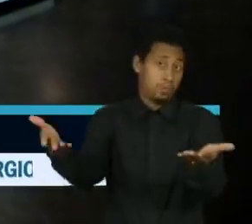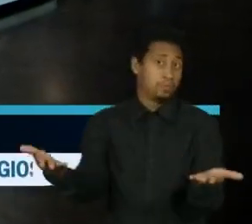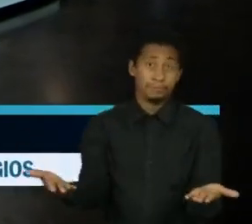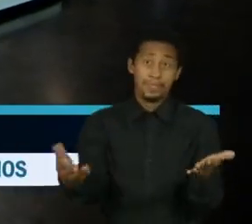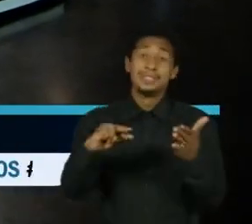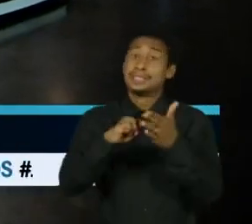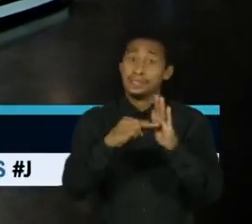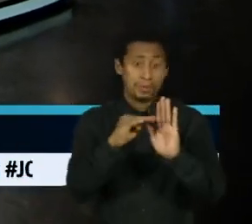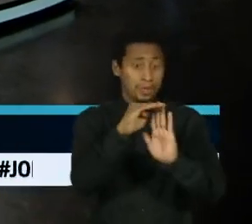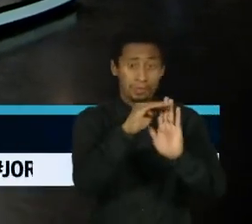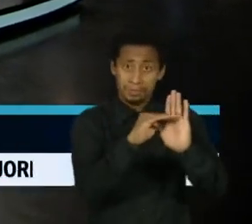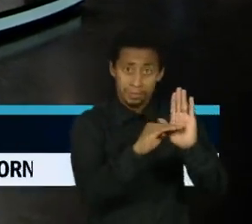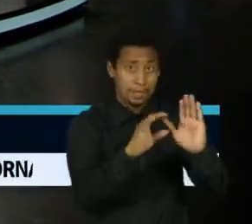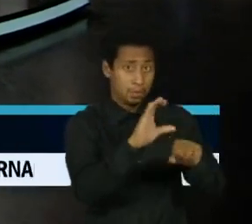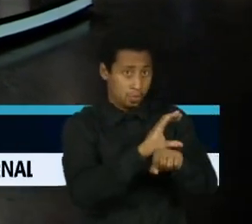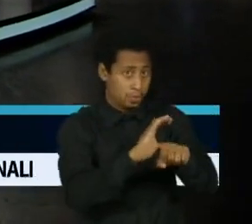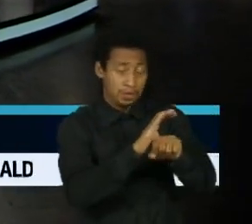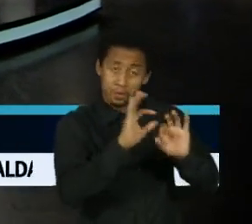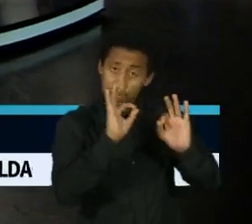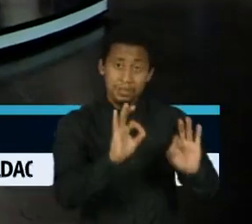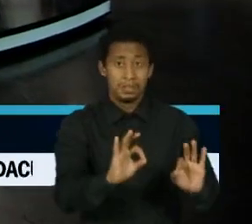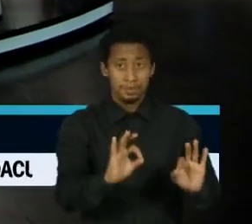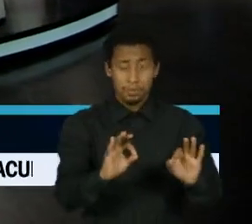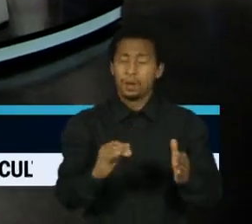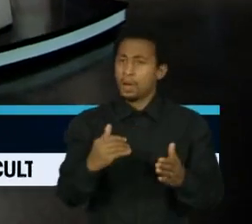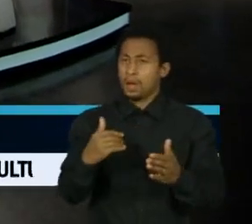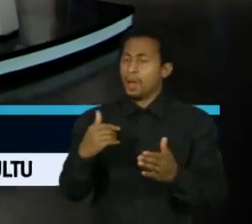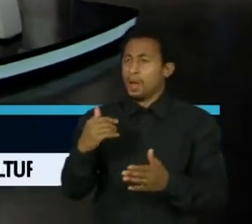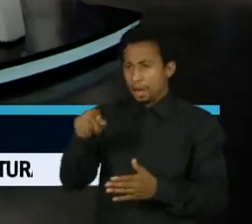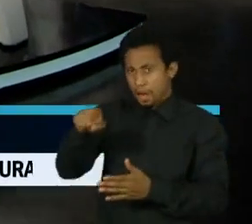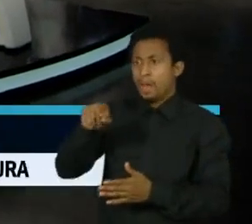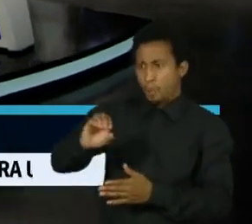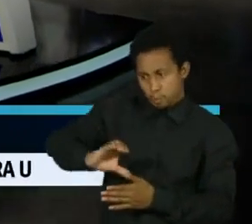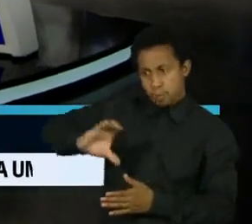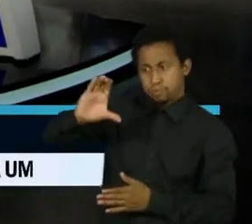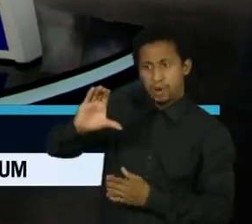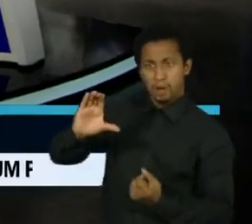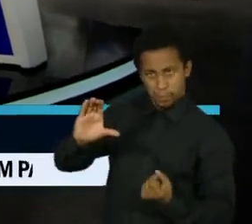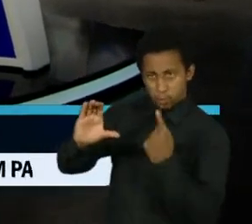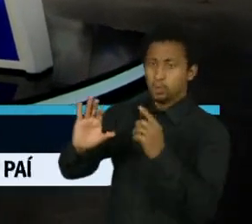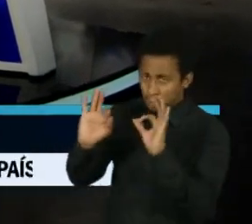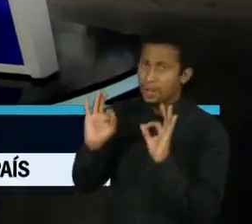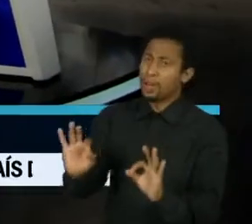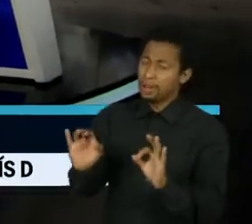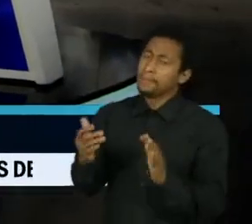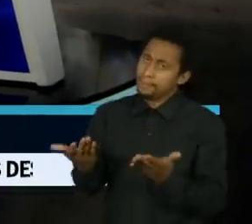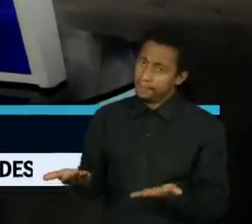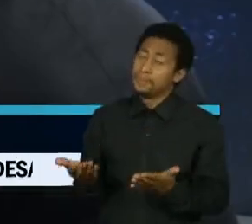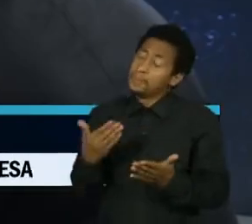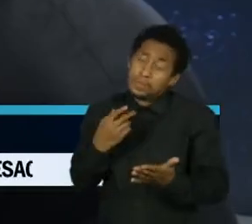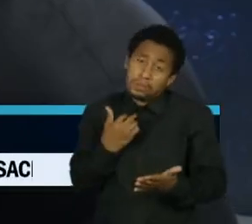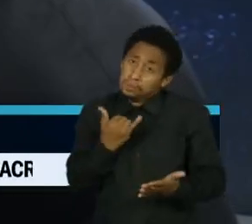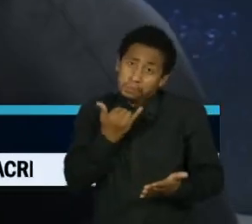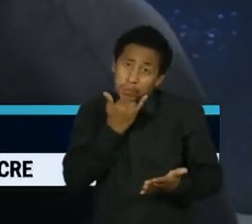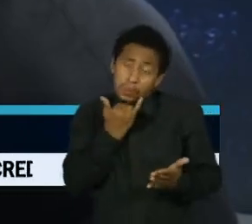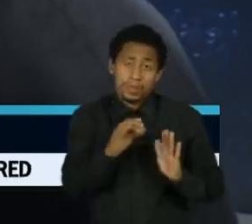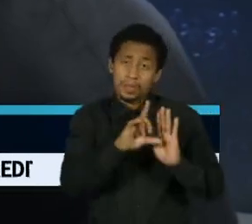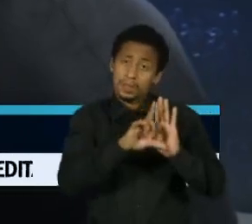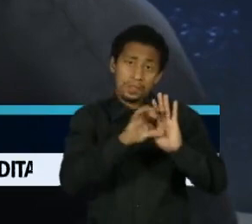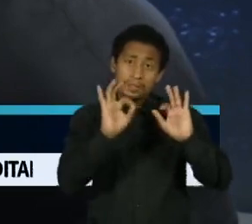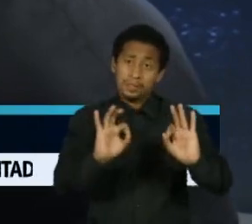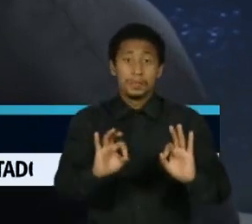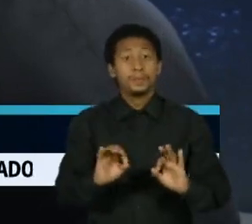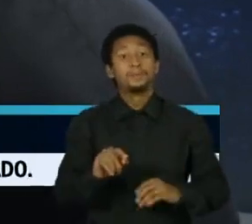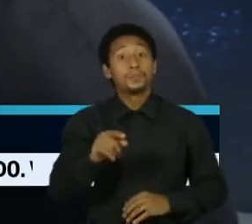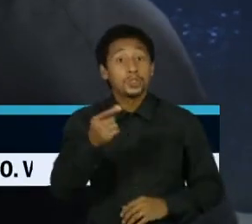agora que o absurdo é agora Doutor últimas três políticos Defensores do Fundão esse dinheiro todo